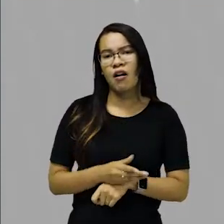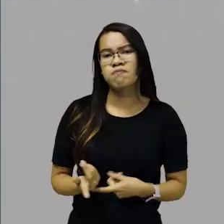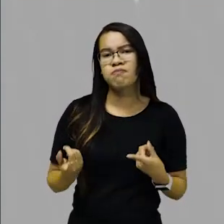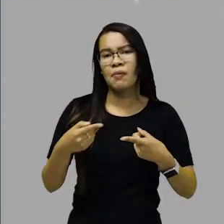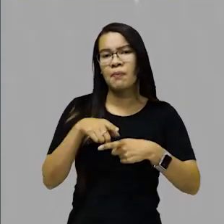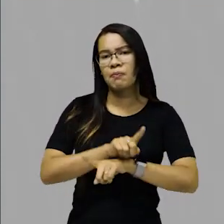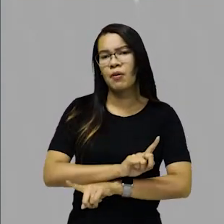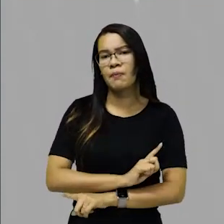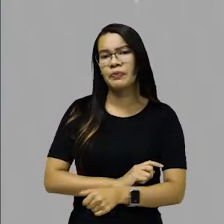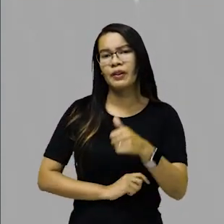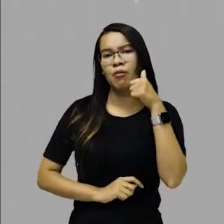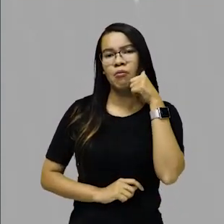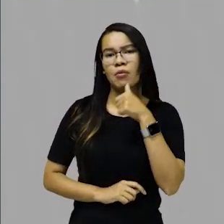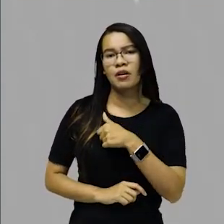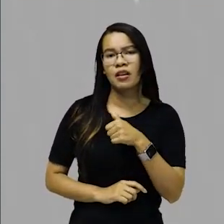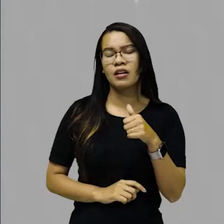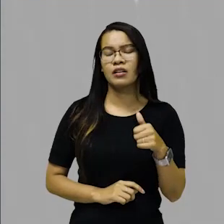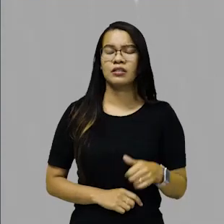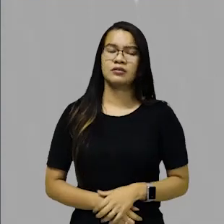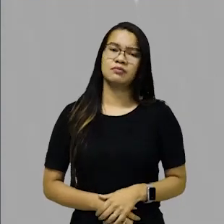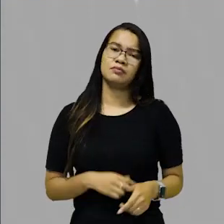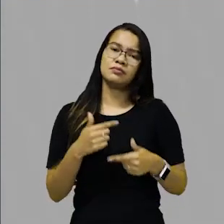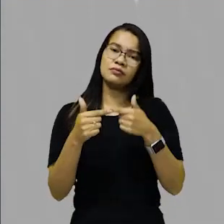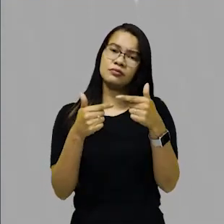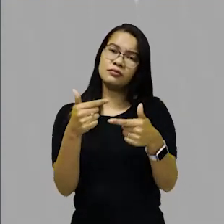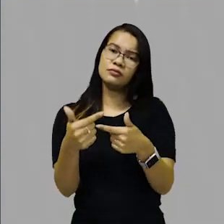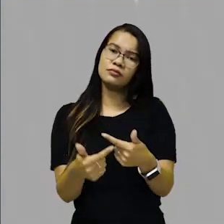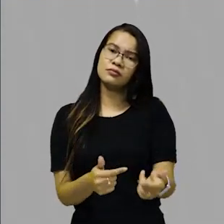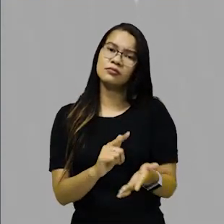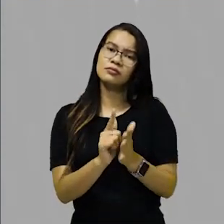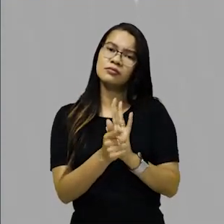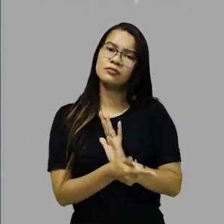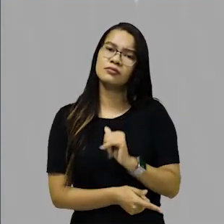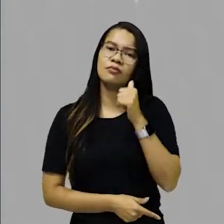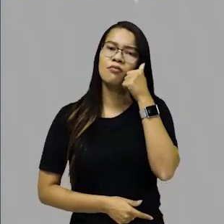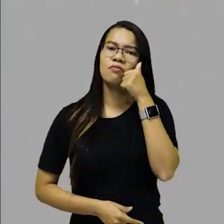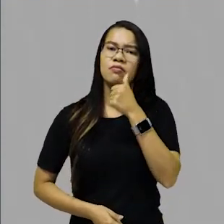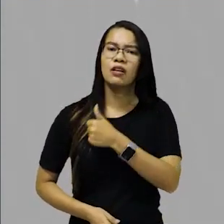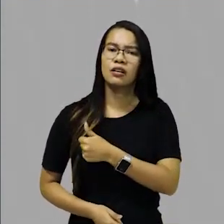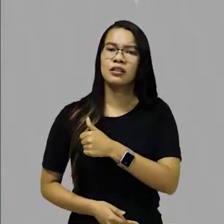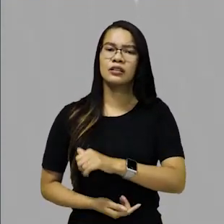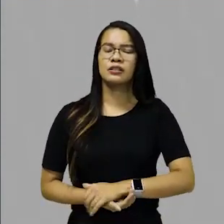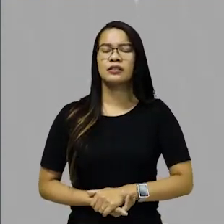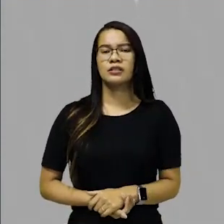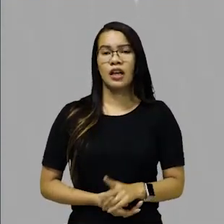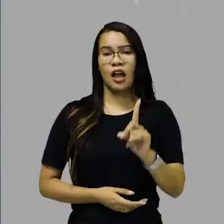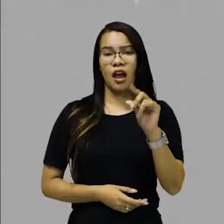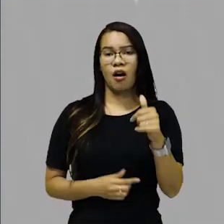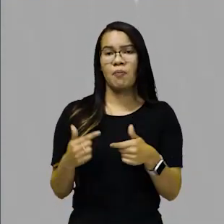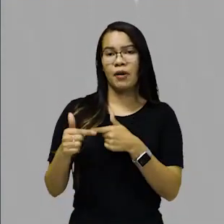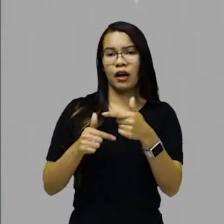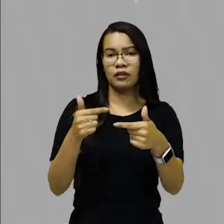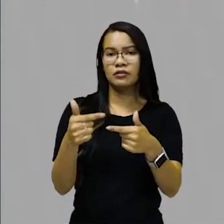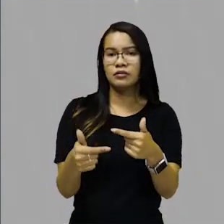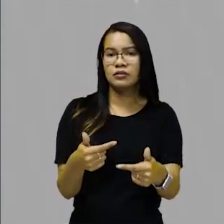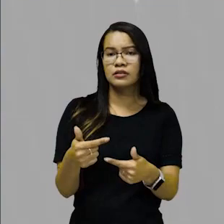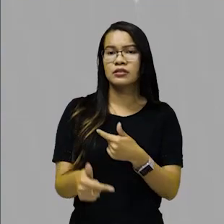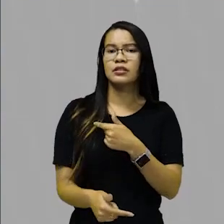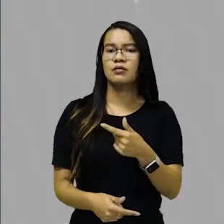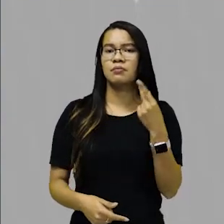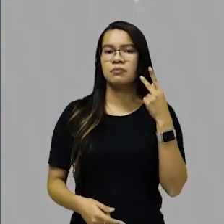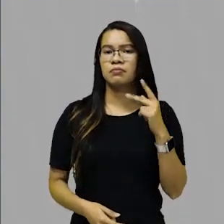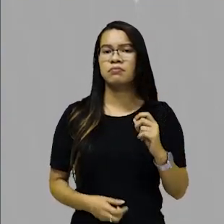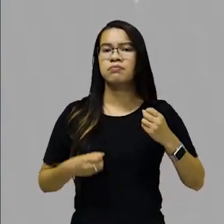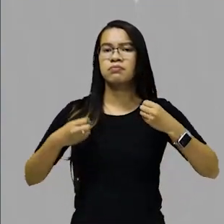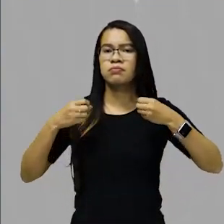E a luta do gênero feminino, a luta da mulher, é uma luta para